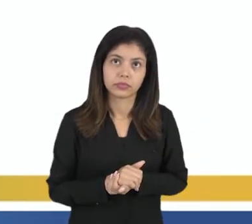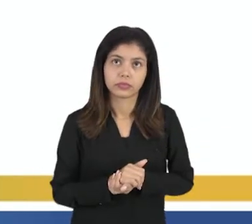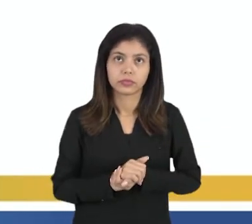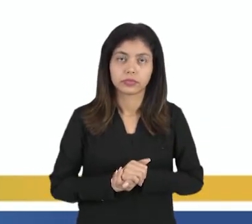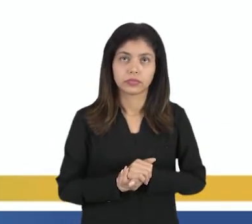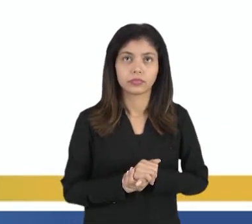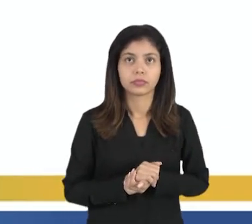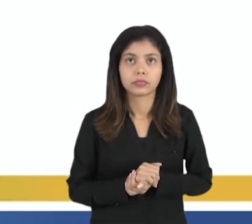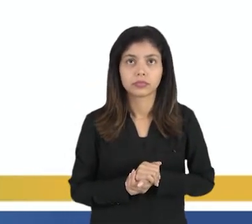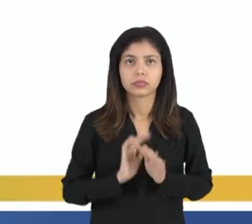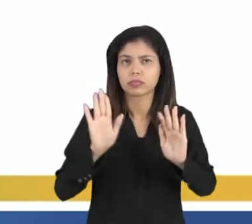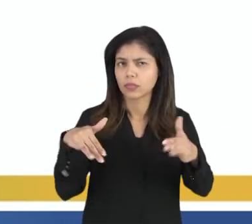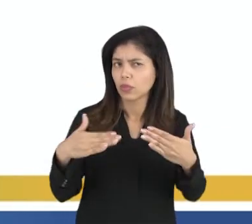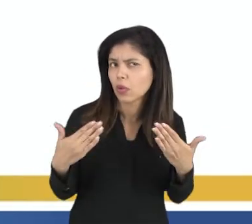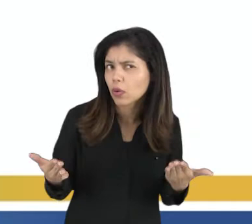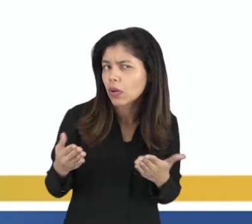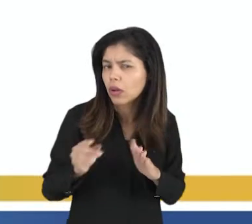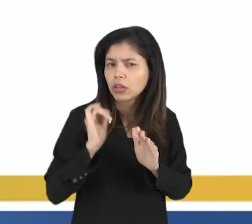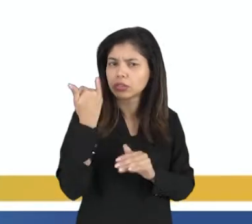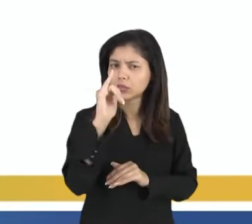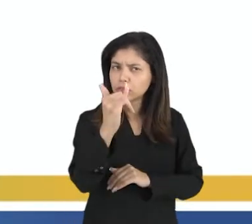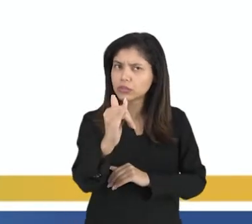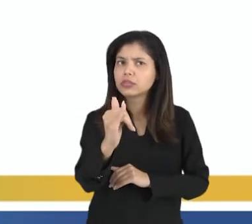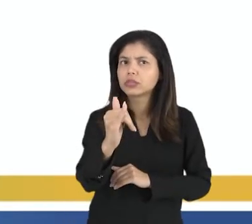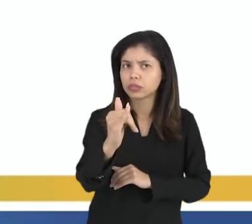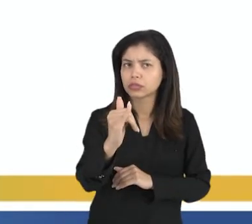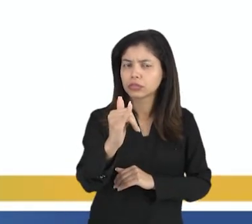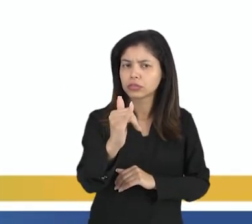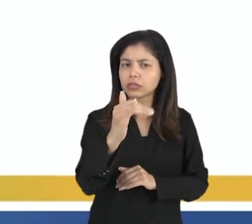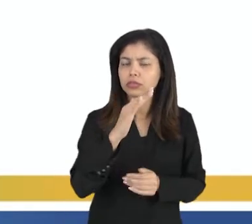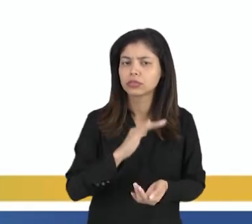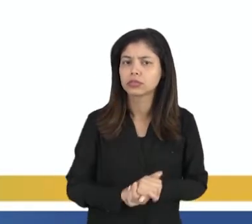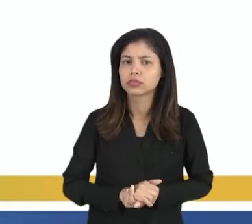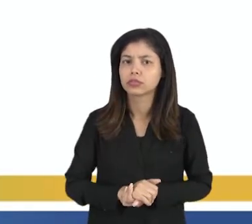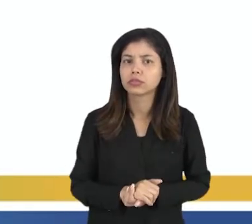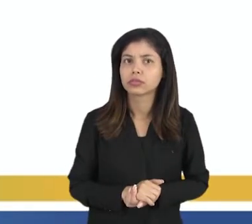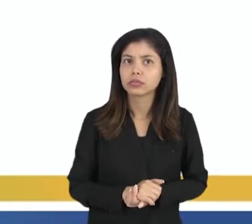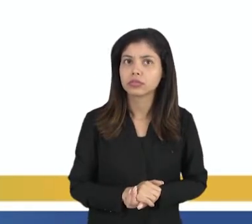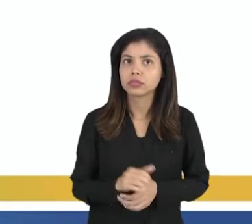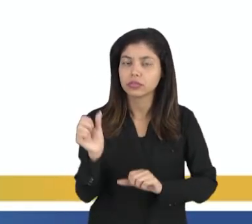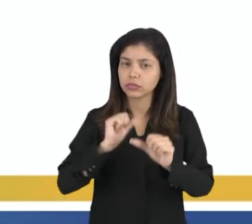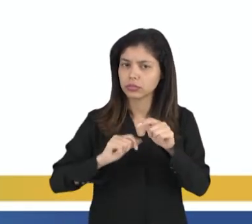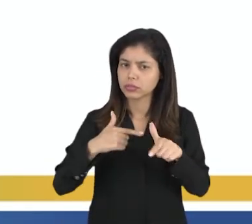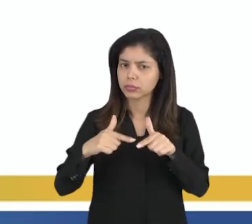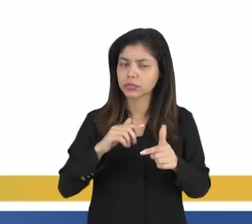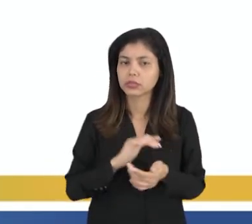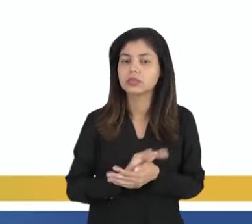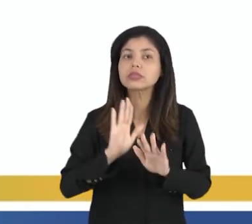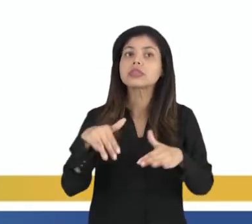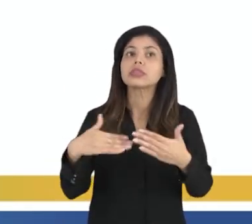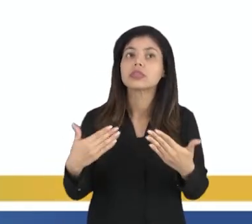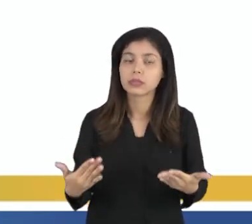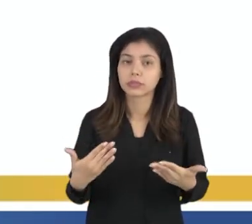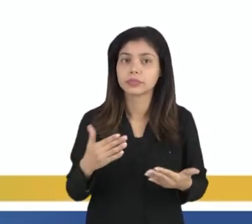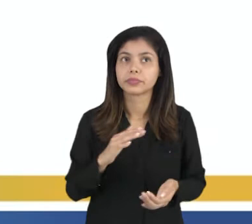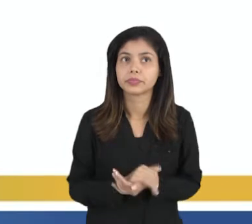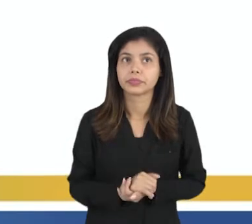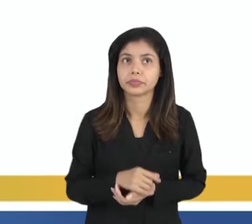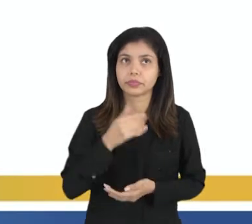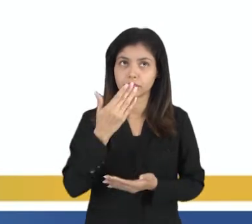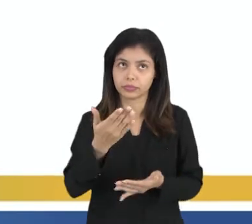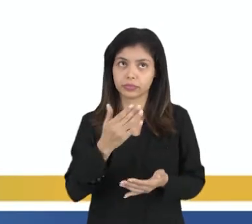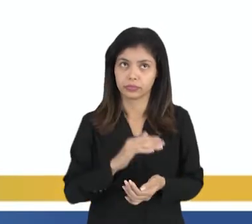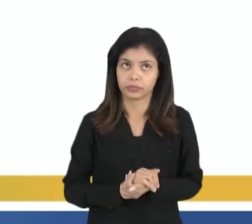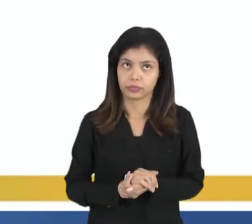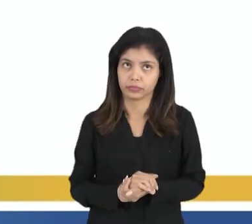12.000 joules. Qual a capacidade percentual que o motor tem de transformar a energia térmica em trabalho? Ou seja, qual o rendimento? Está aqui,